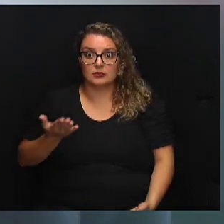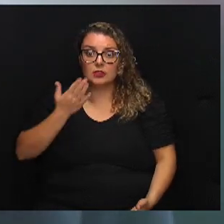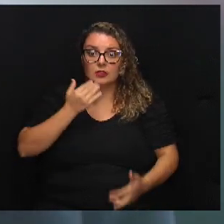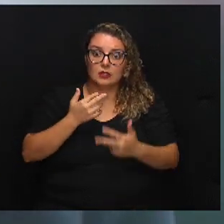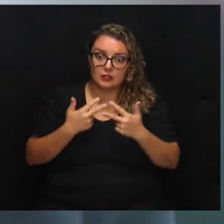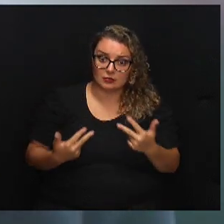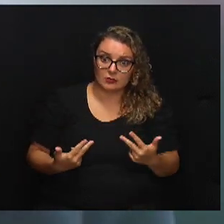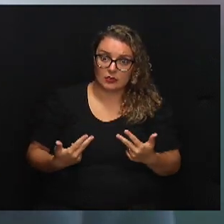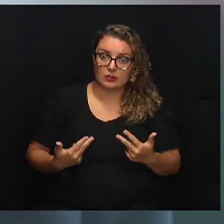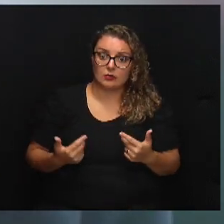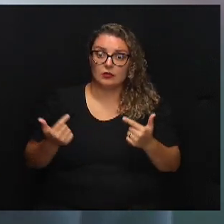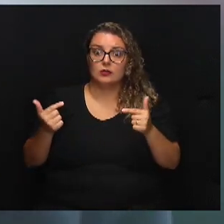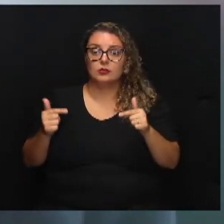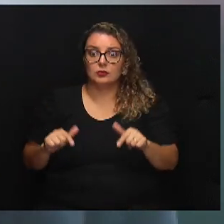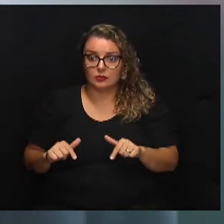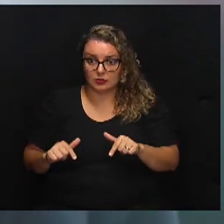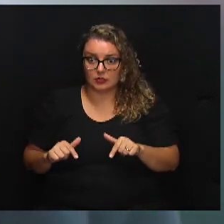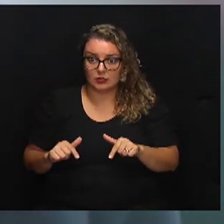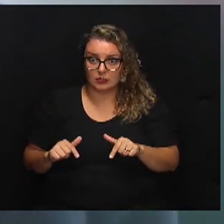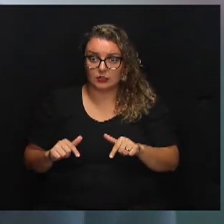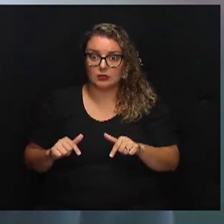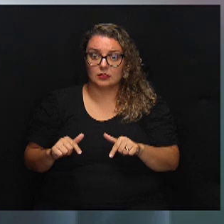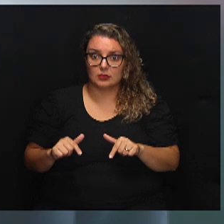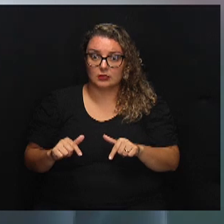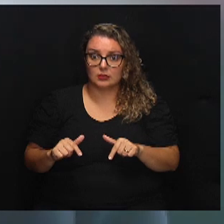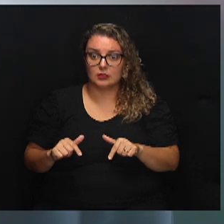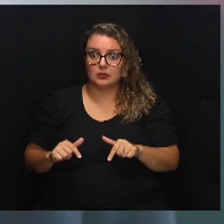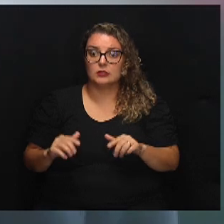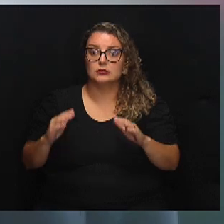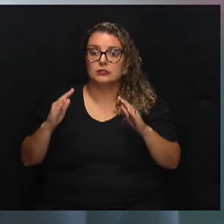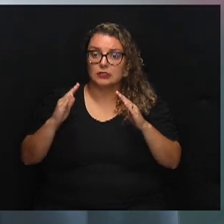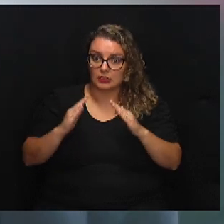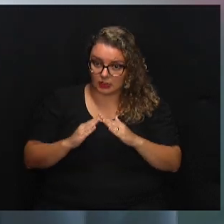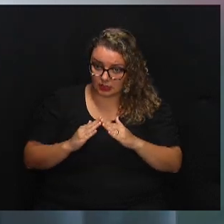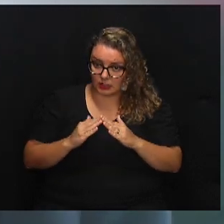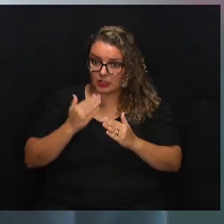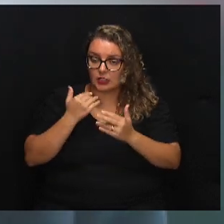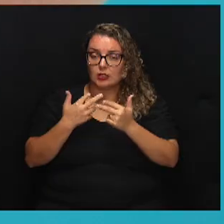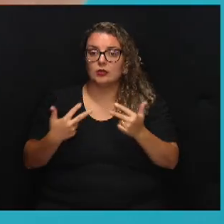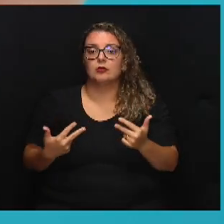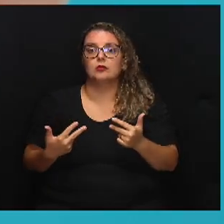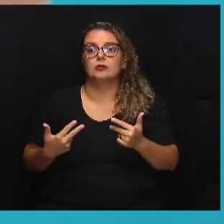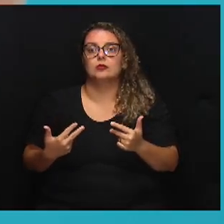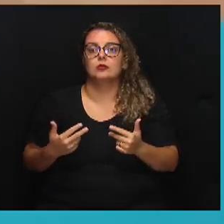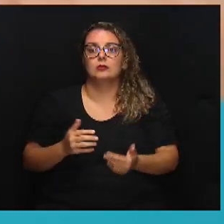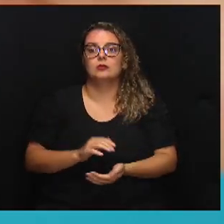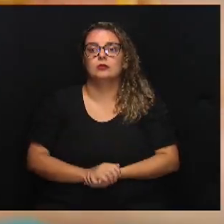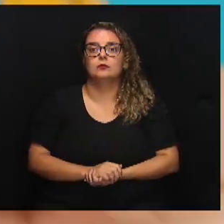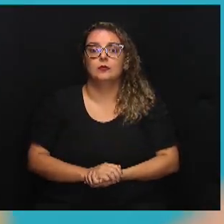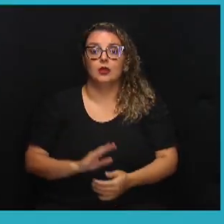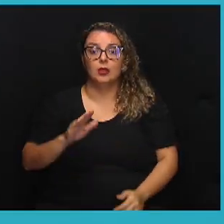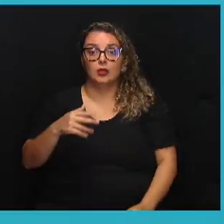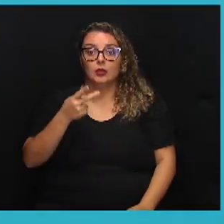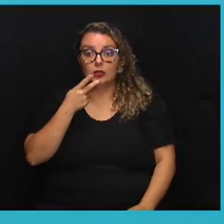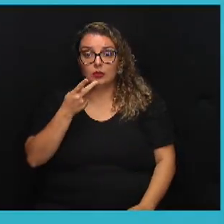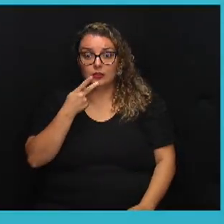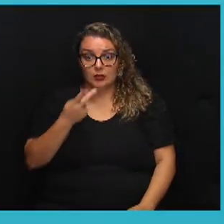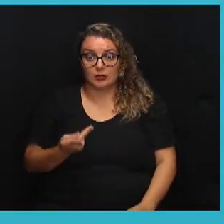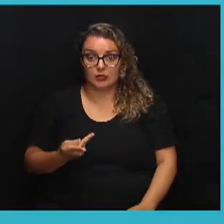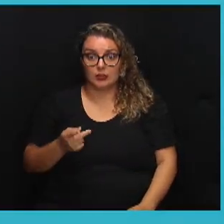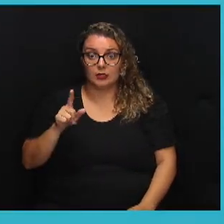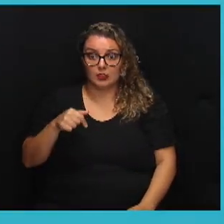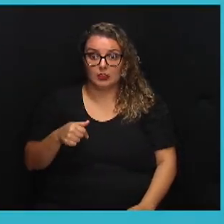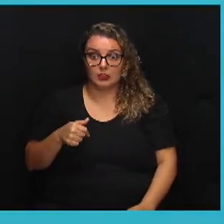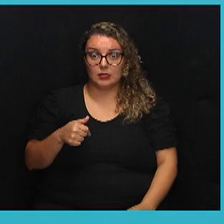alimentação local da casa, alimentação domiciliar. Quando a gente está falando, são alimentos